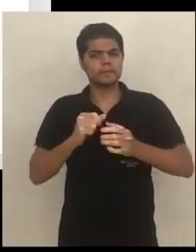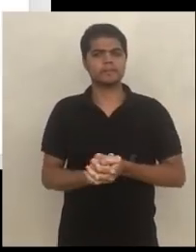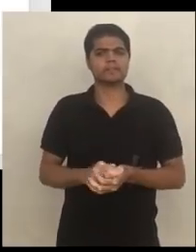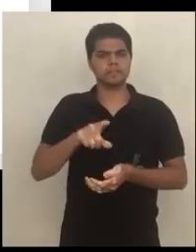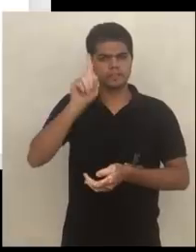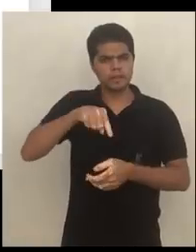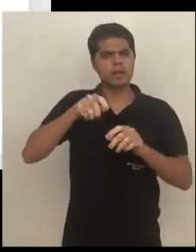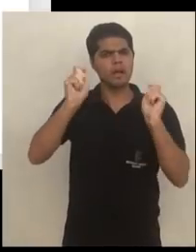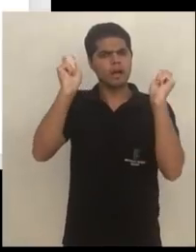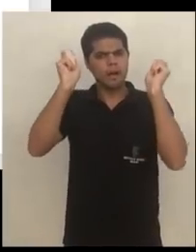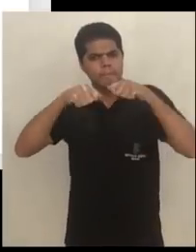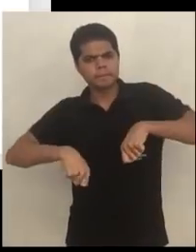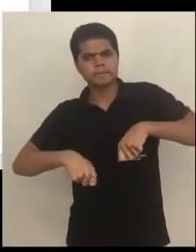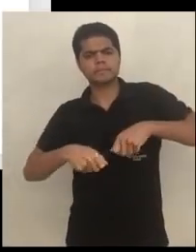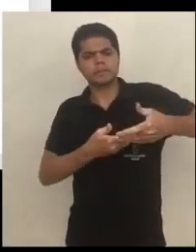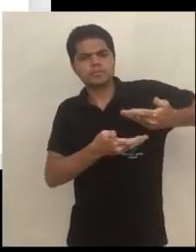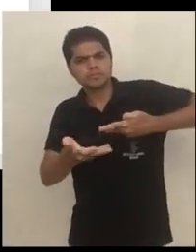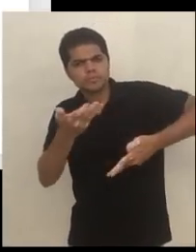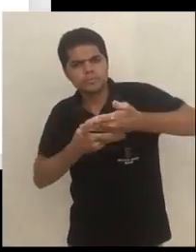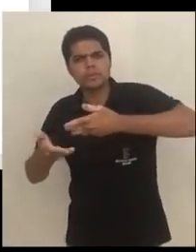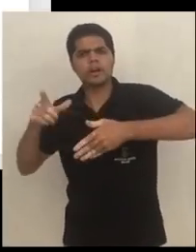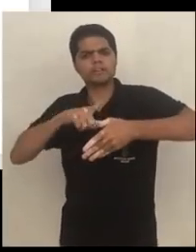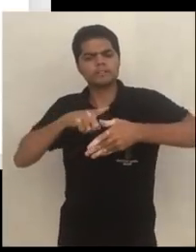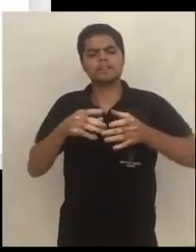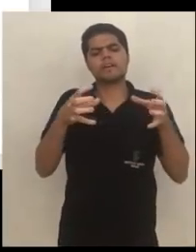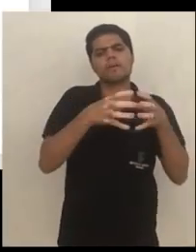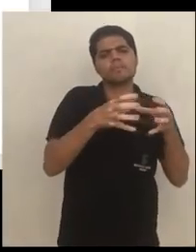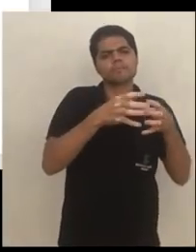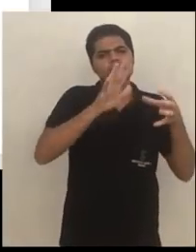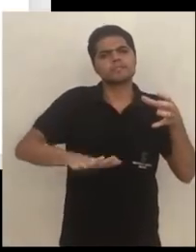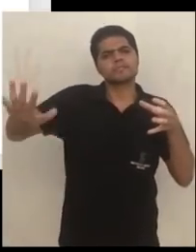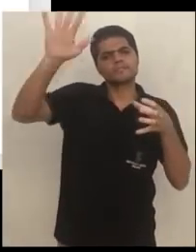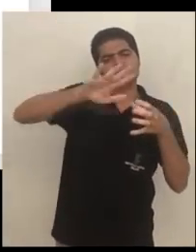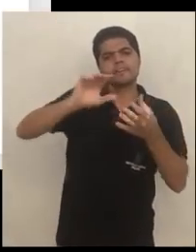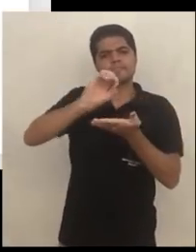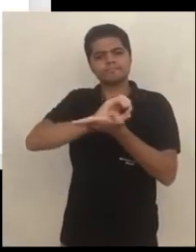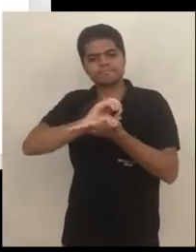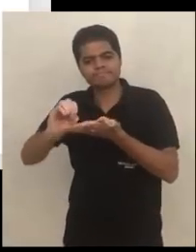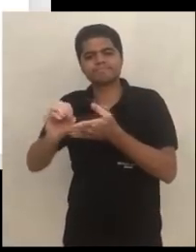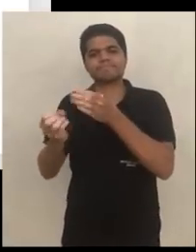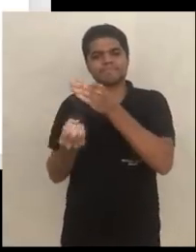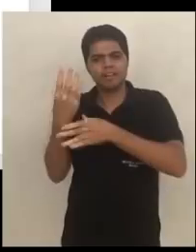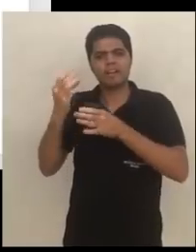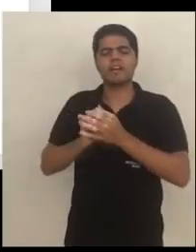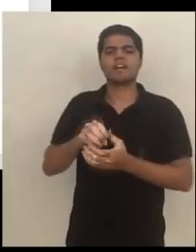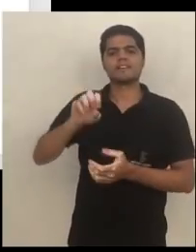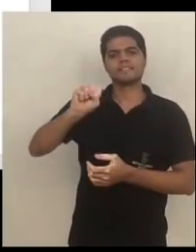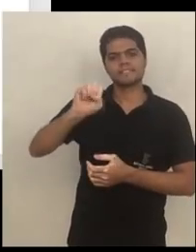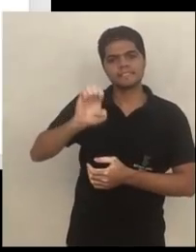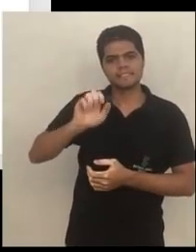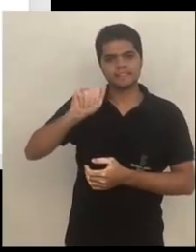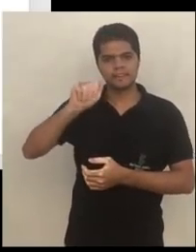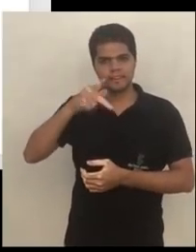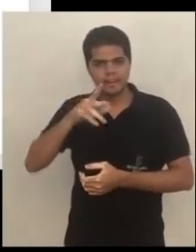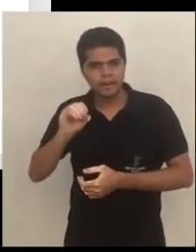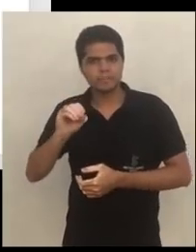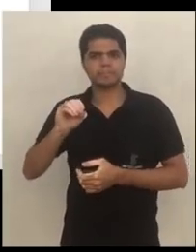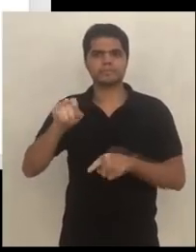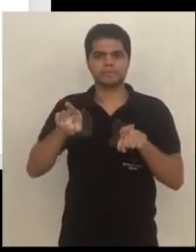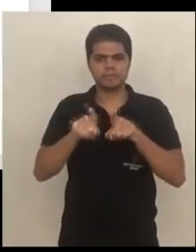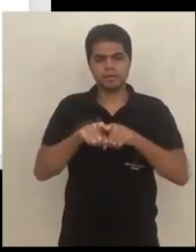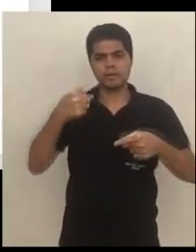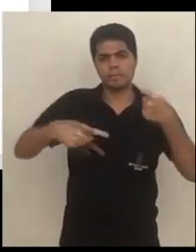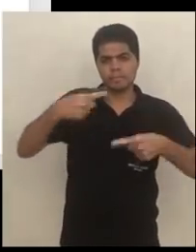também da CEPORG é subsidiar a Comissão Nacional de Agroecologia e Produção Orgânica, a CIAPO, a Política